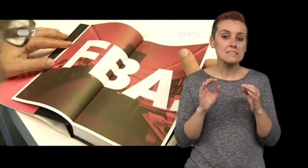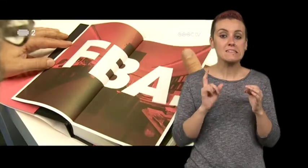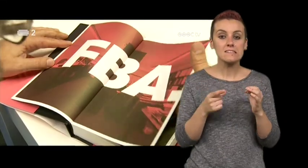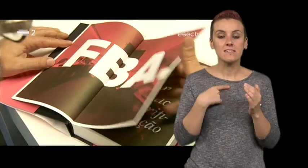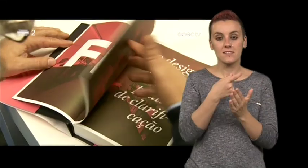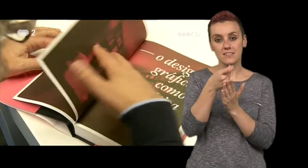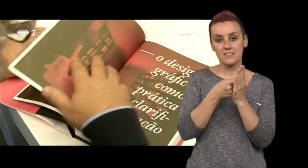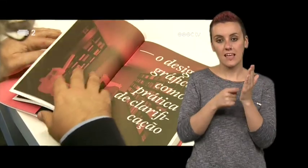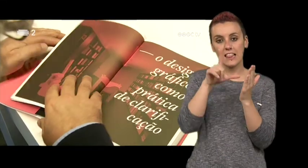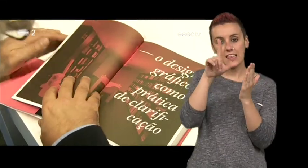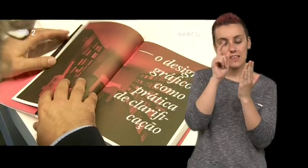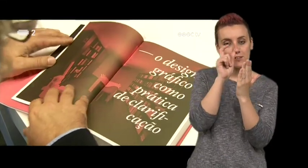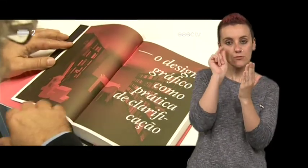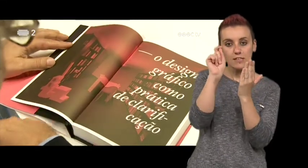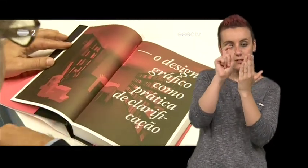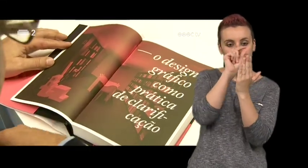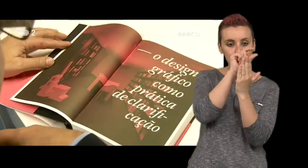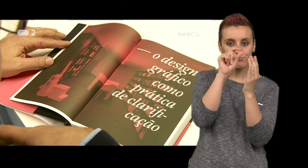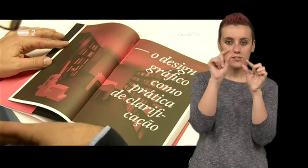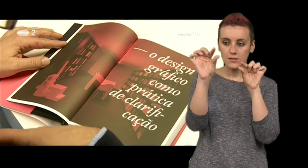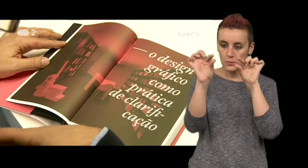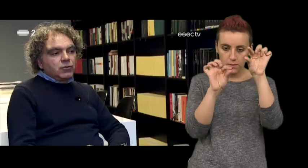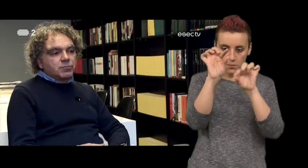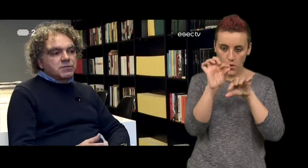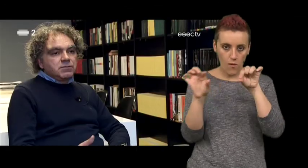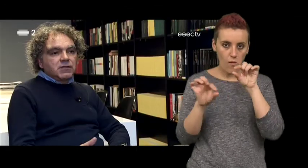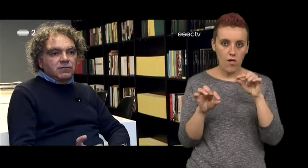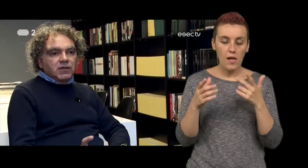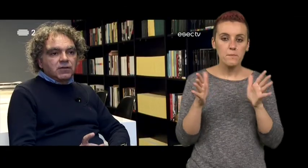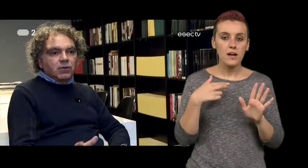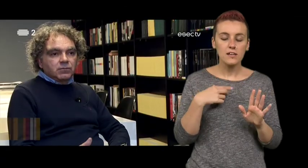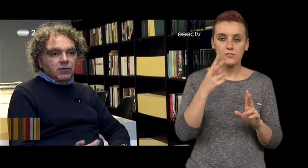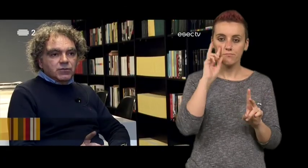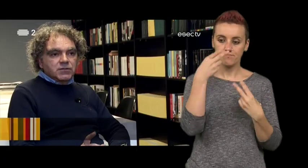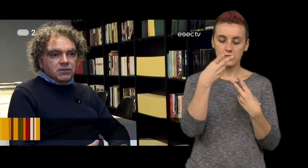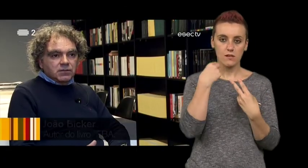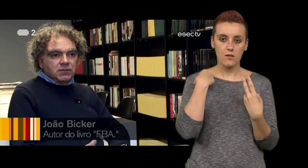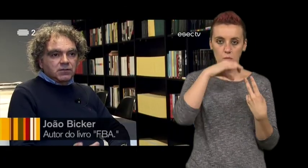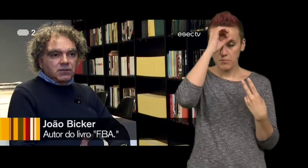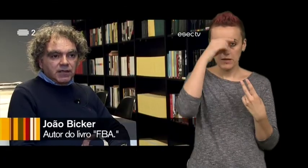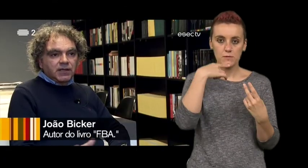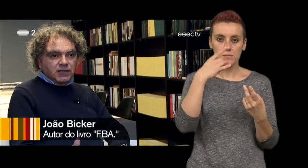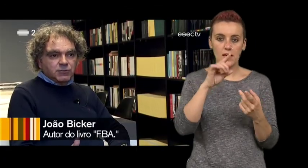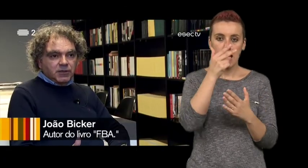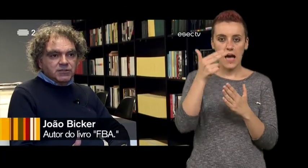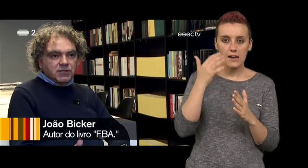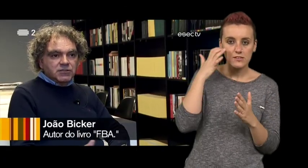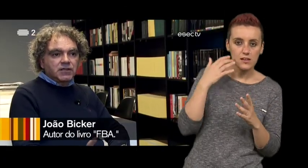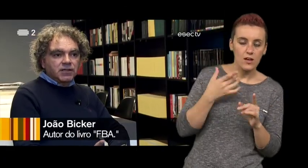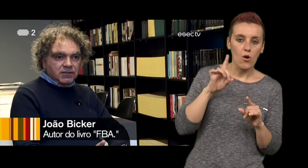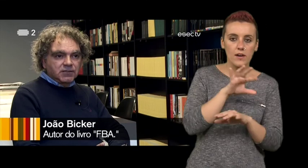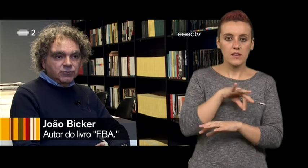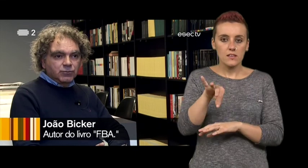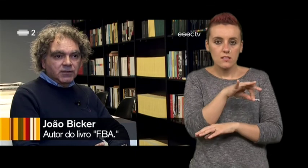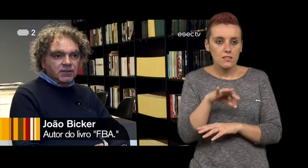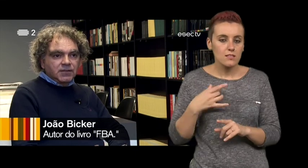foi de desenhar letras e juntar as letras. Eu não percebi que havia ali uma coisa que nem era artes plásticas, nem